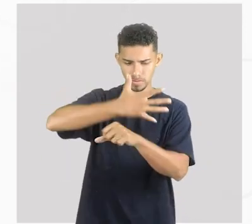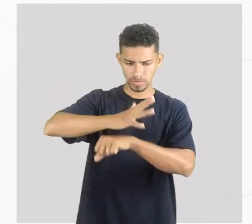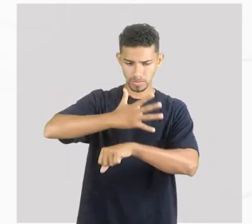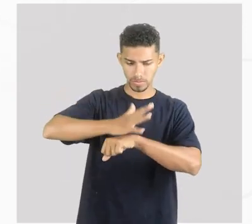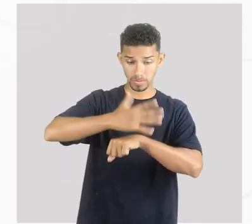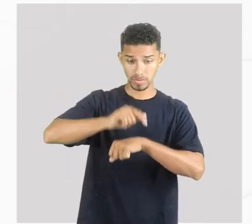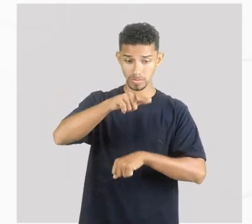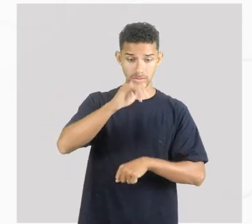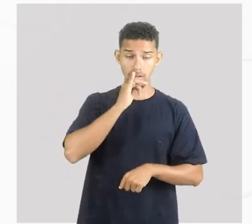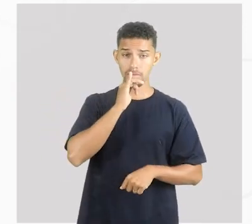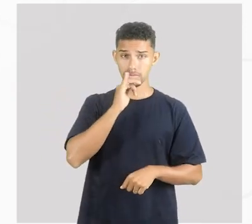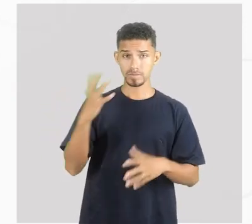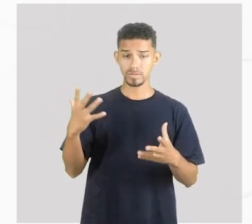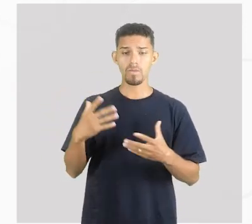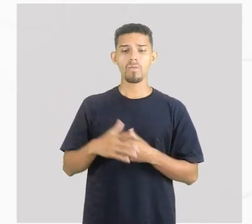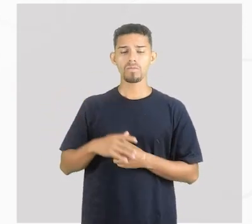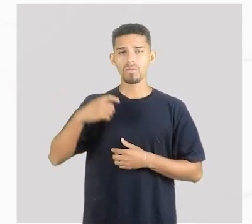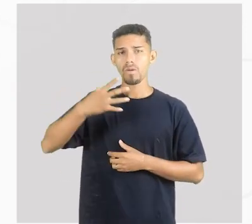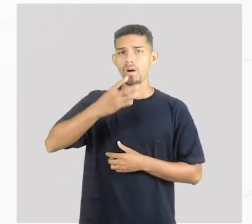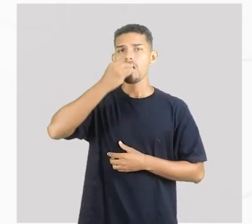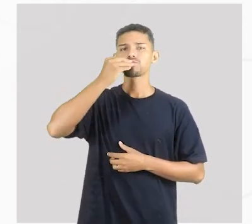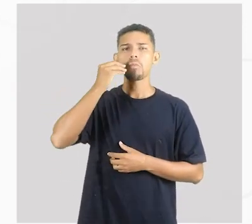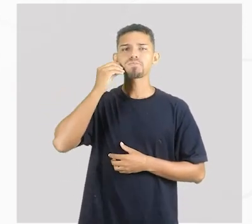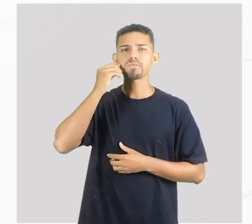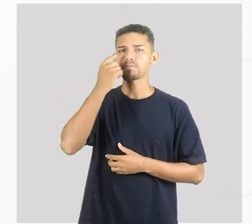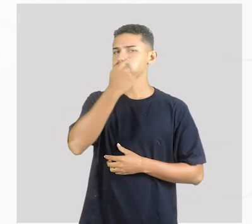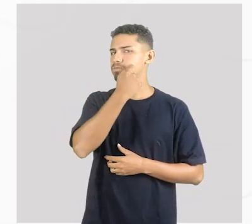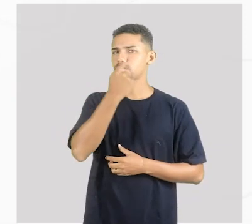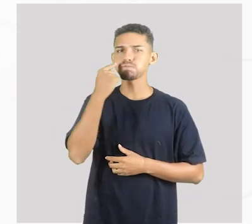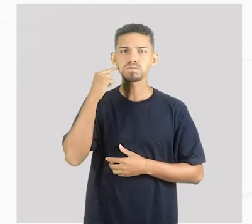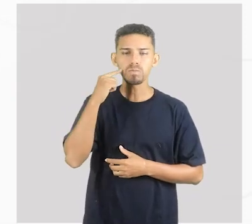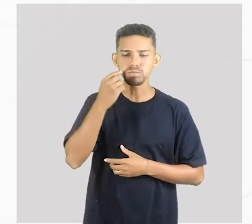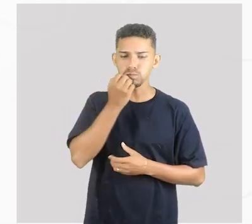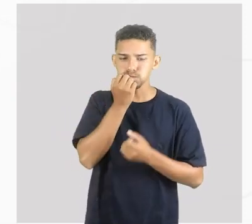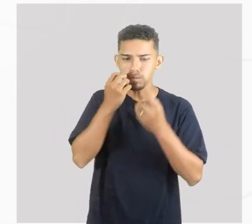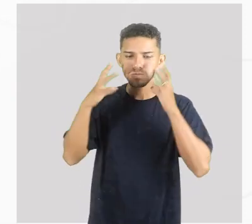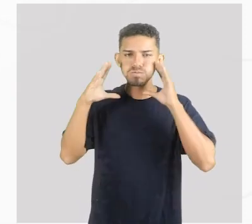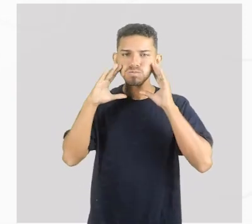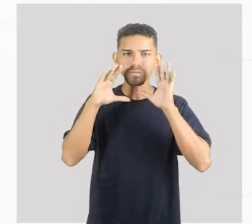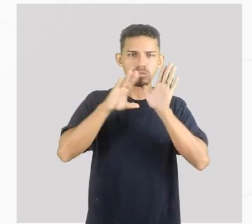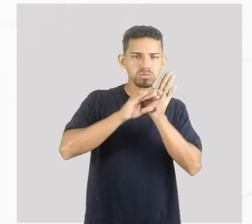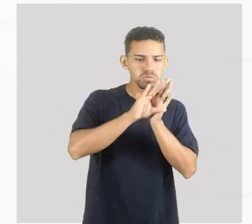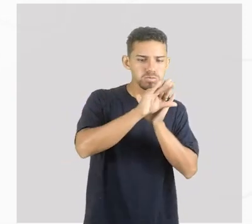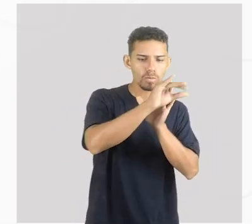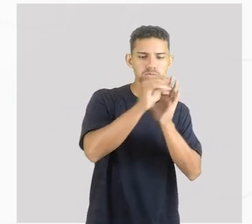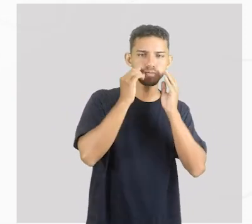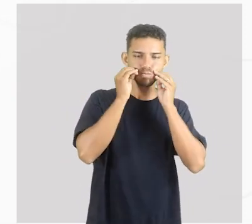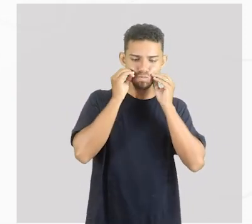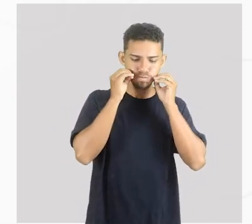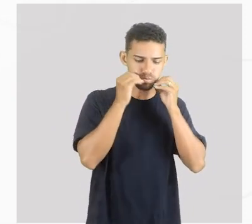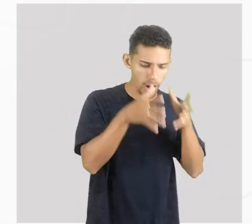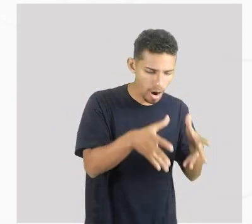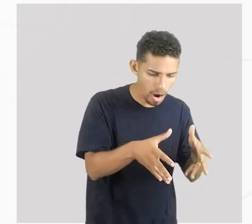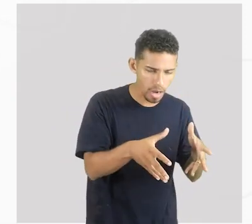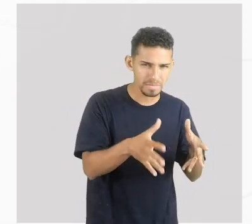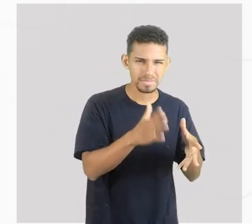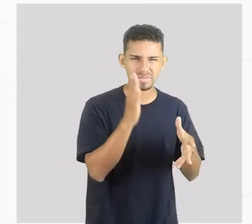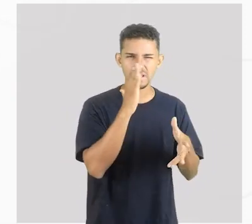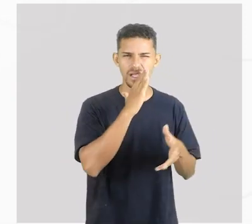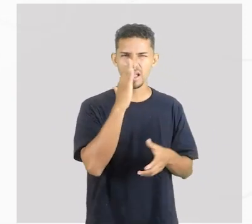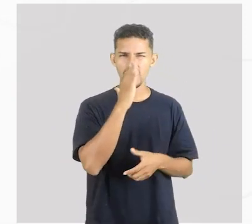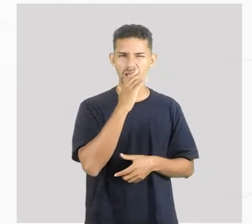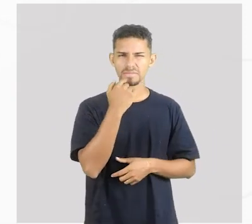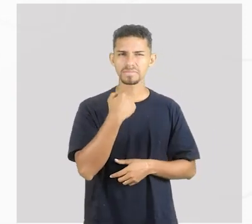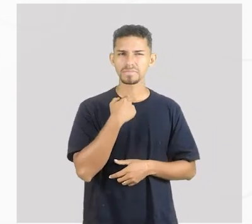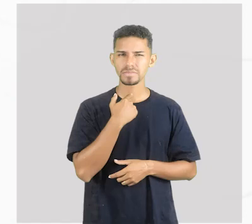na composição dos enxaguantes bucais, existe um antisséptico para matar as bactérias, que causam mau hálito. Um